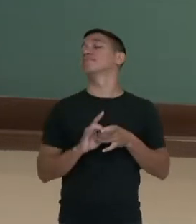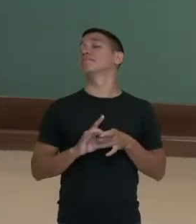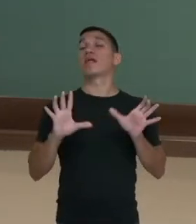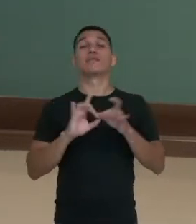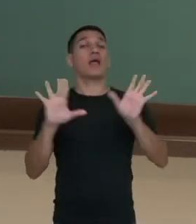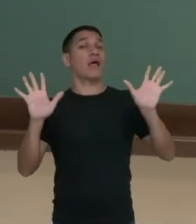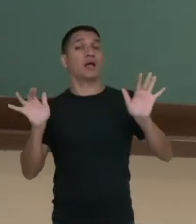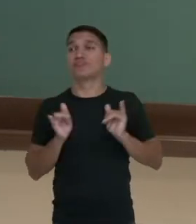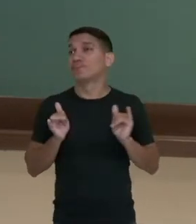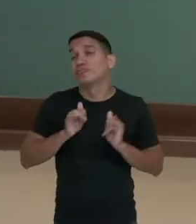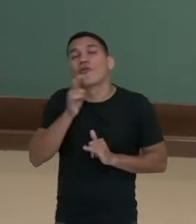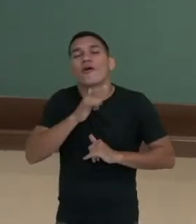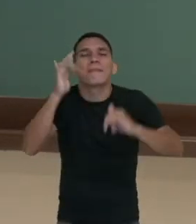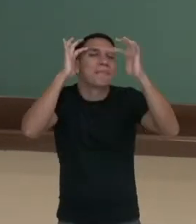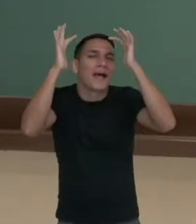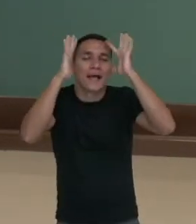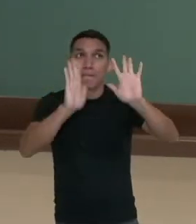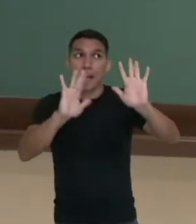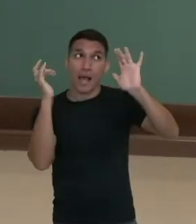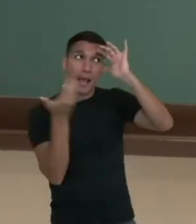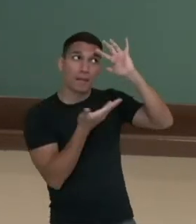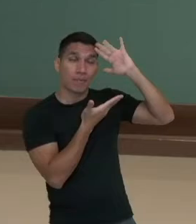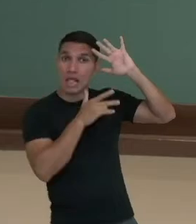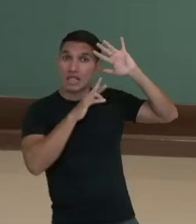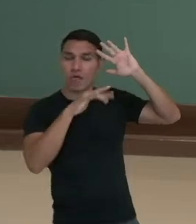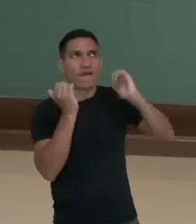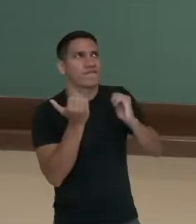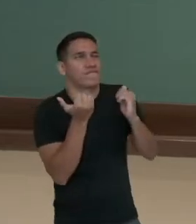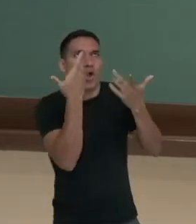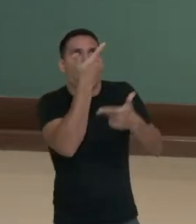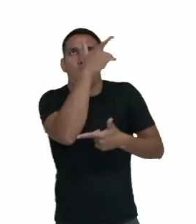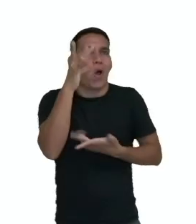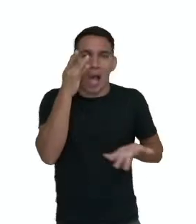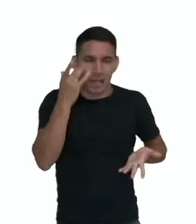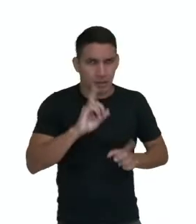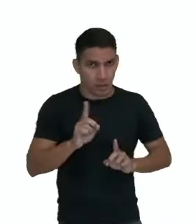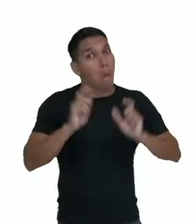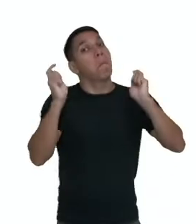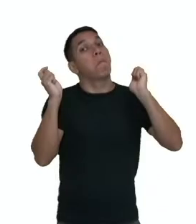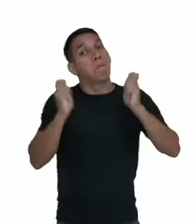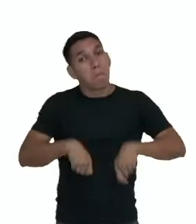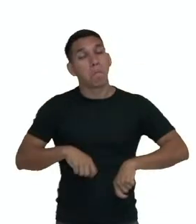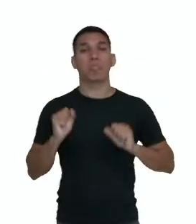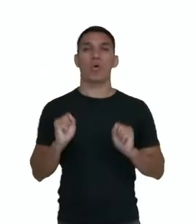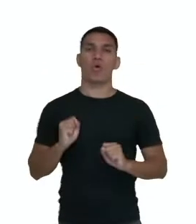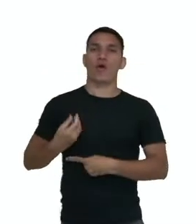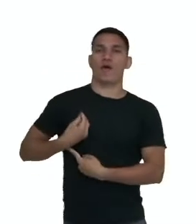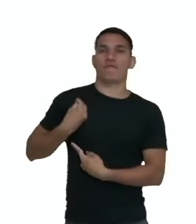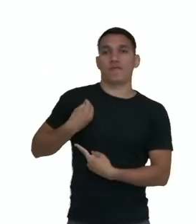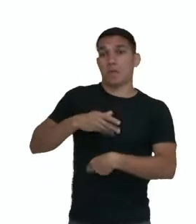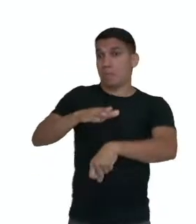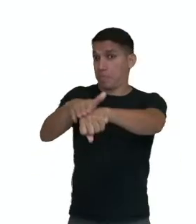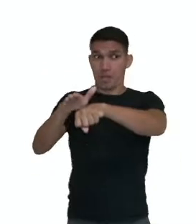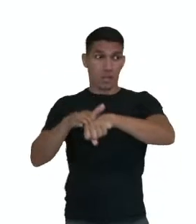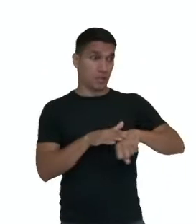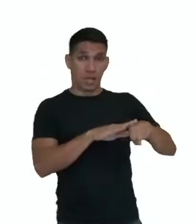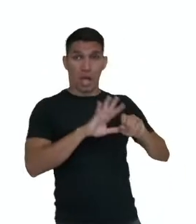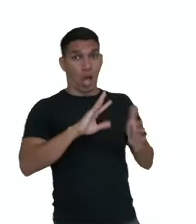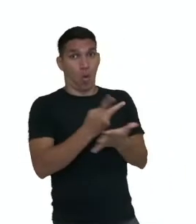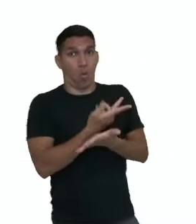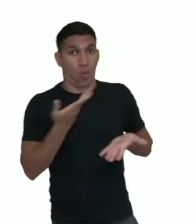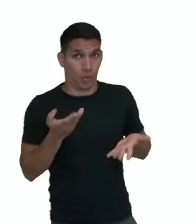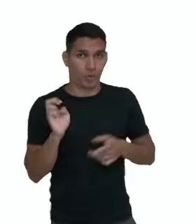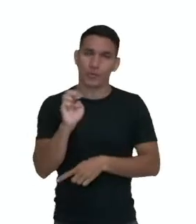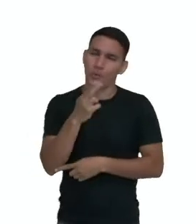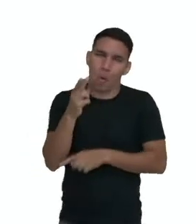essa coisa imaginada ela não é uma coisa sobrenatural, né? É uma coisa que pode ser vivida por alguém, né? Ou poderia